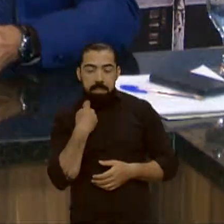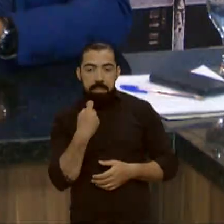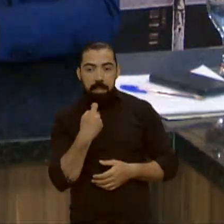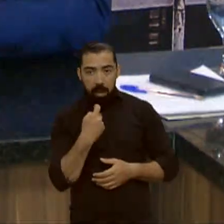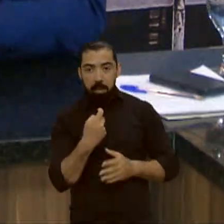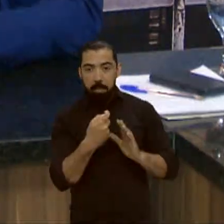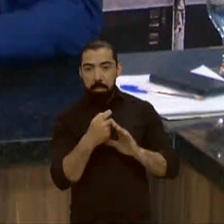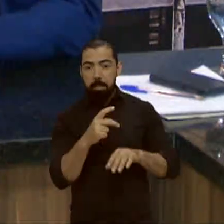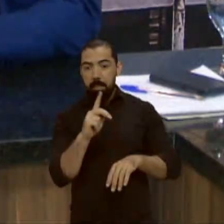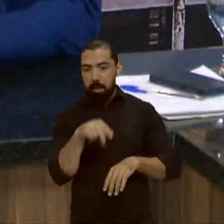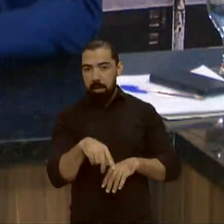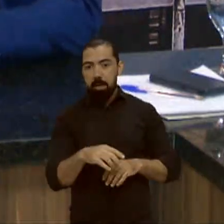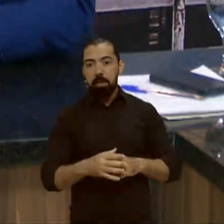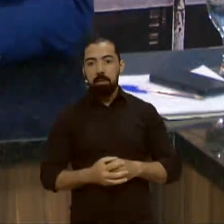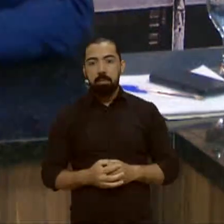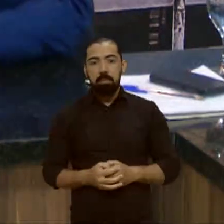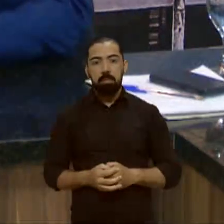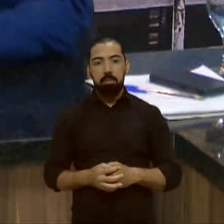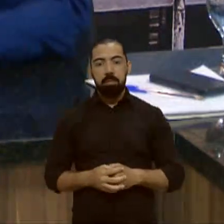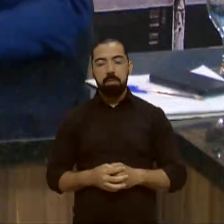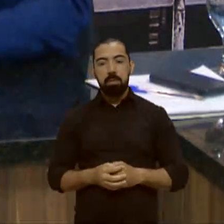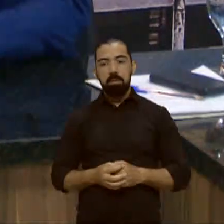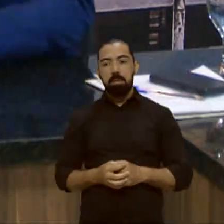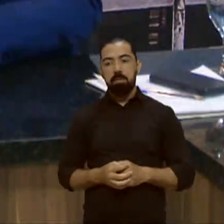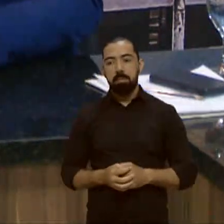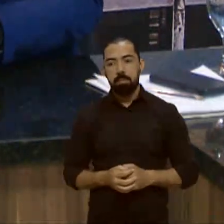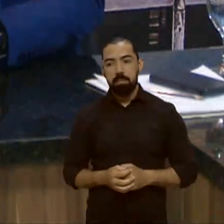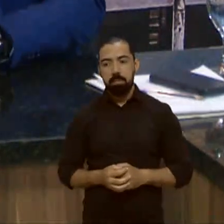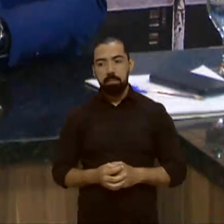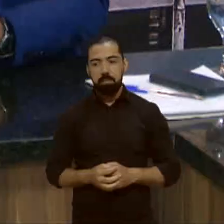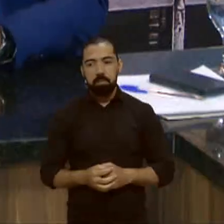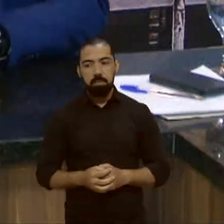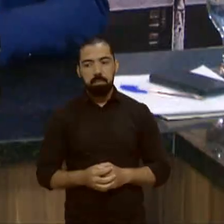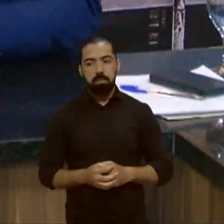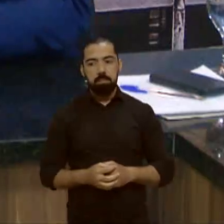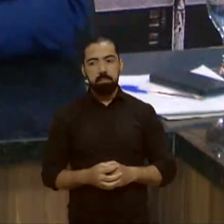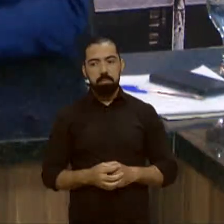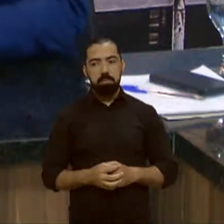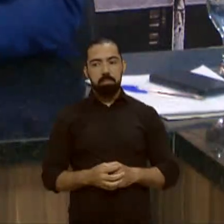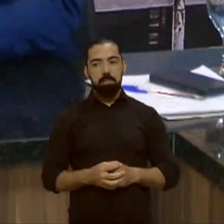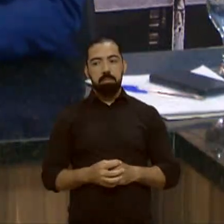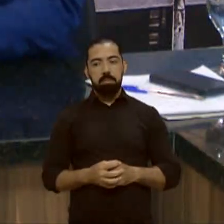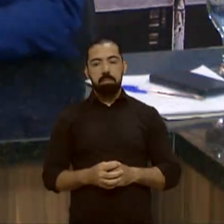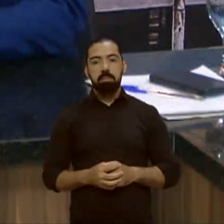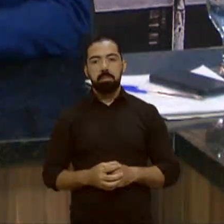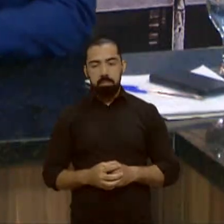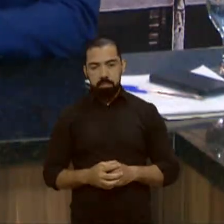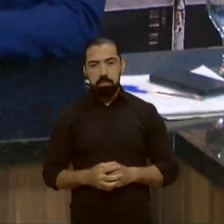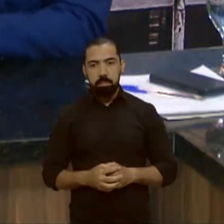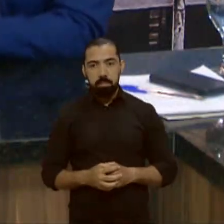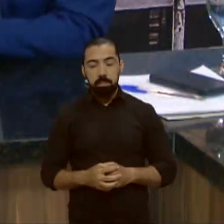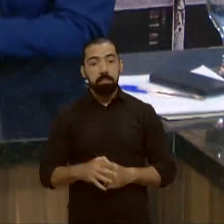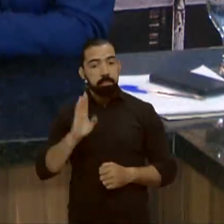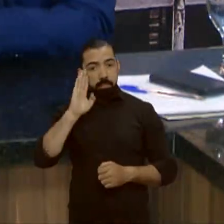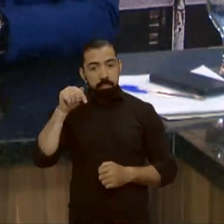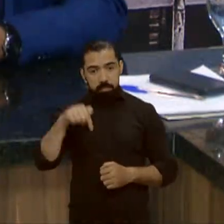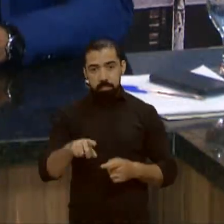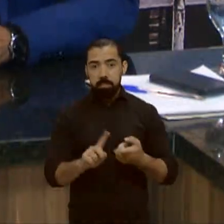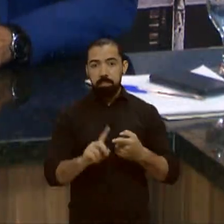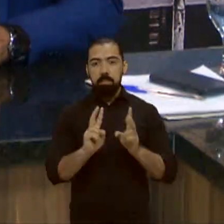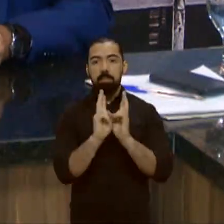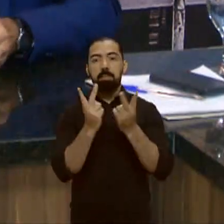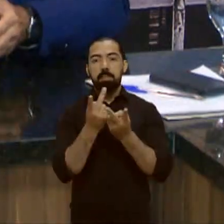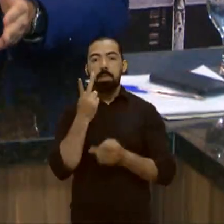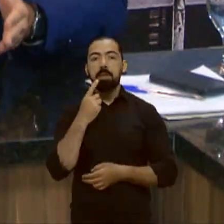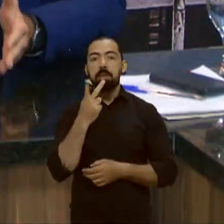poder público, por intermédio das casas legislativas, e eu me refiro especificamente à Câmara Municipal de Fortaleza, na figura do